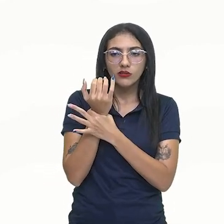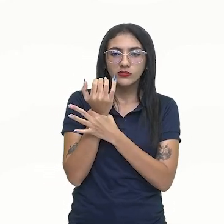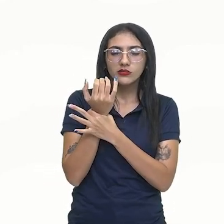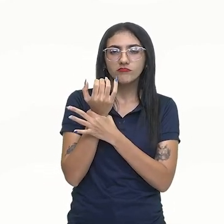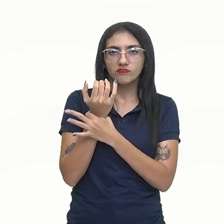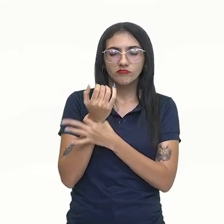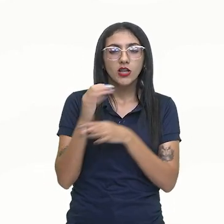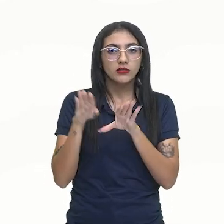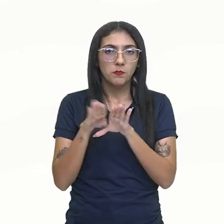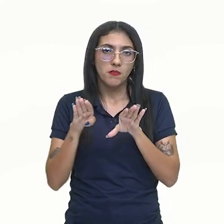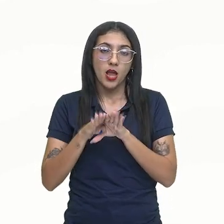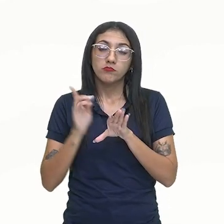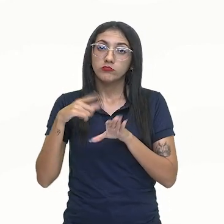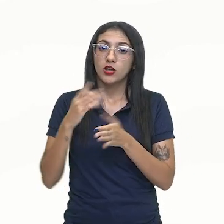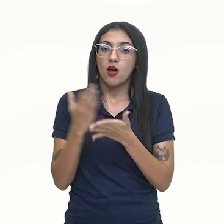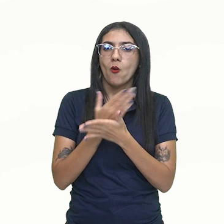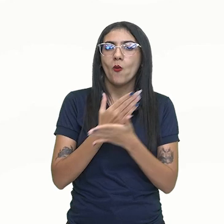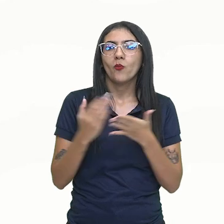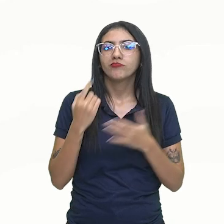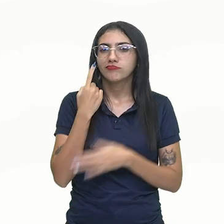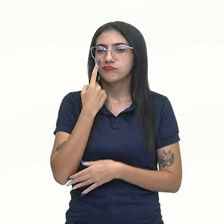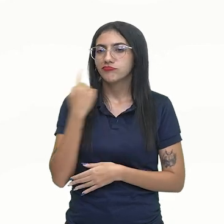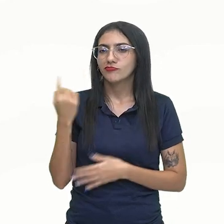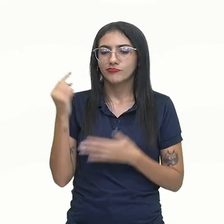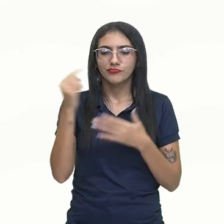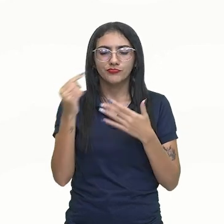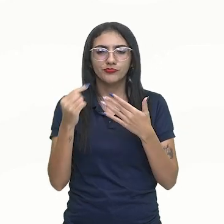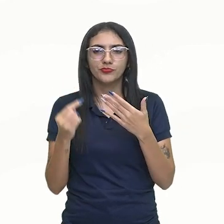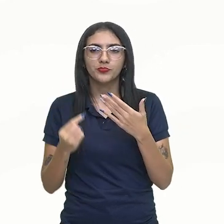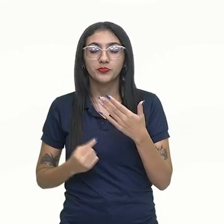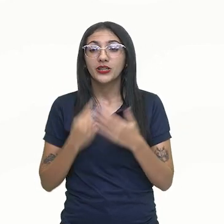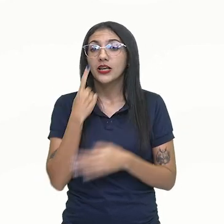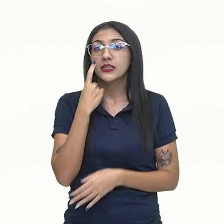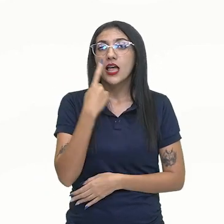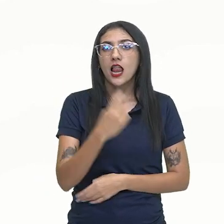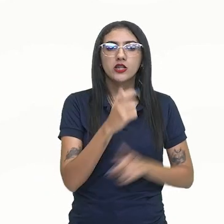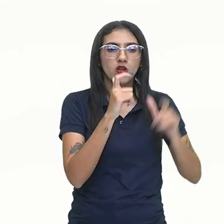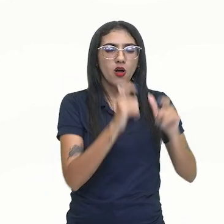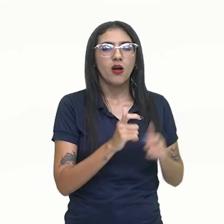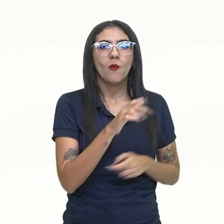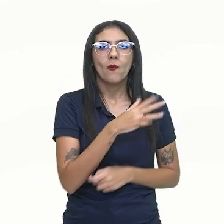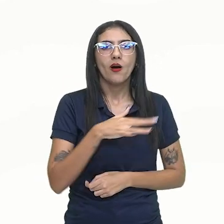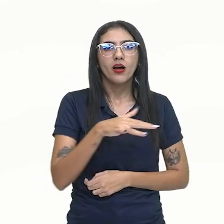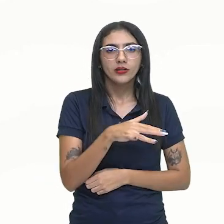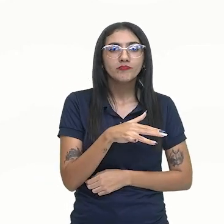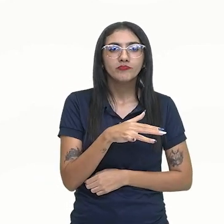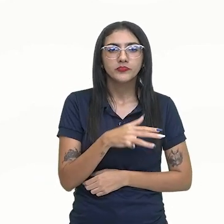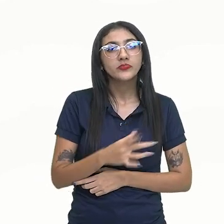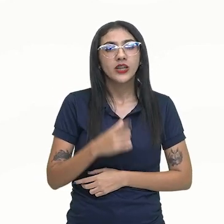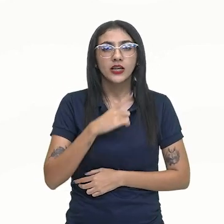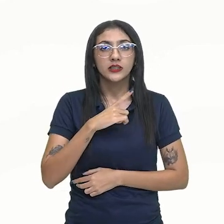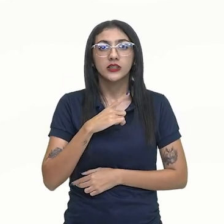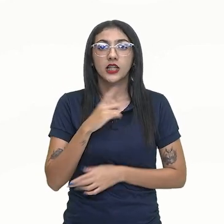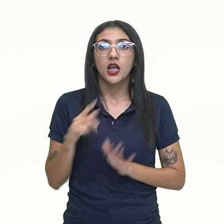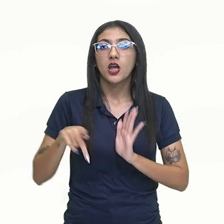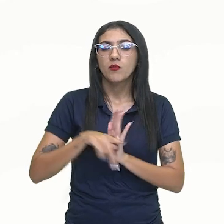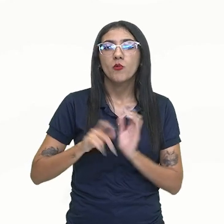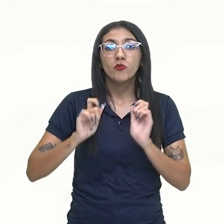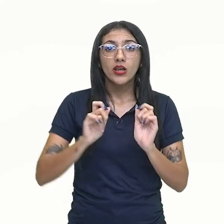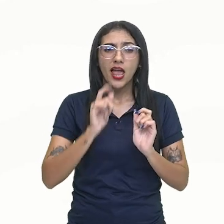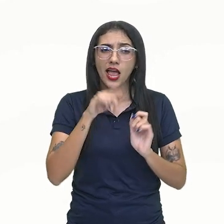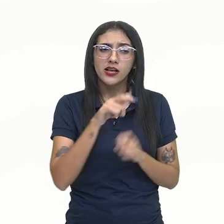também, são alguns dos fatores que eu enumerei aí como fatores atrativos, que vai fazer com que